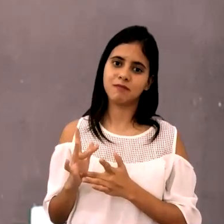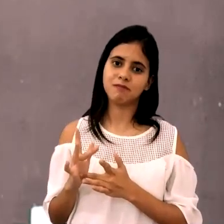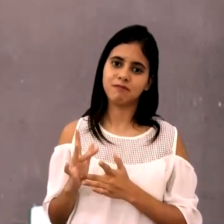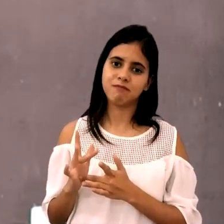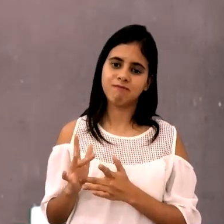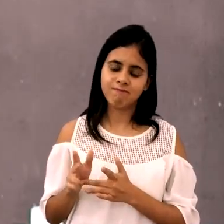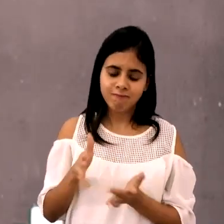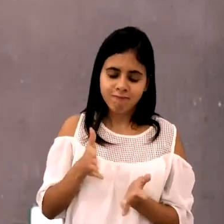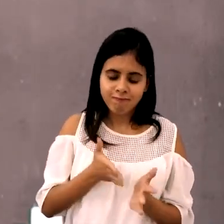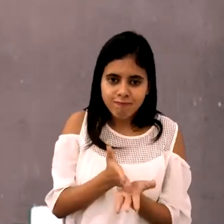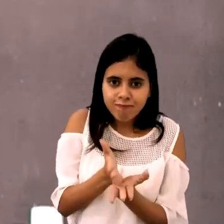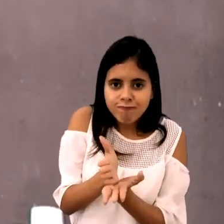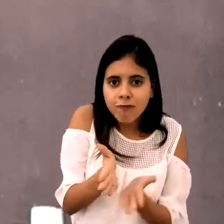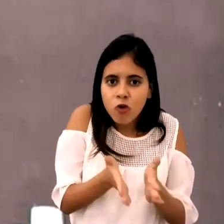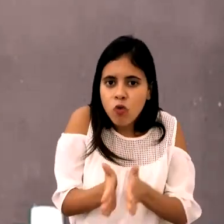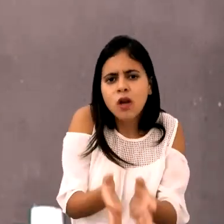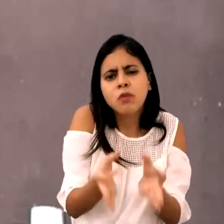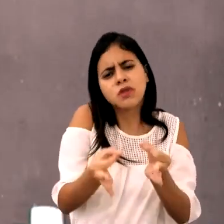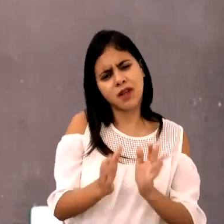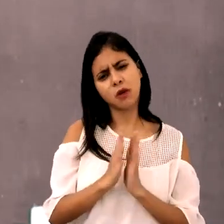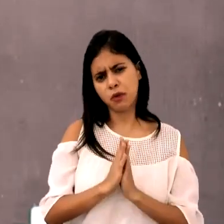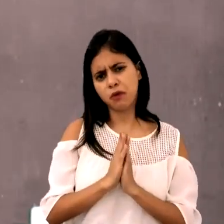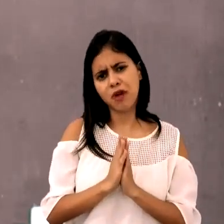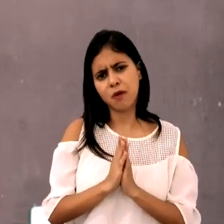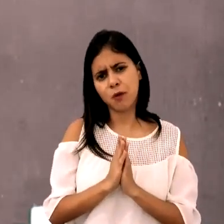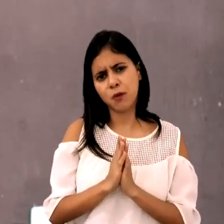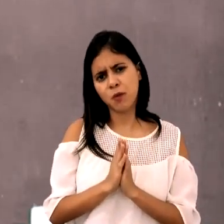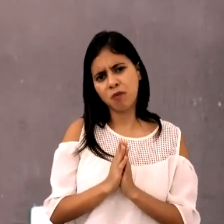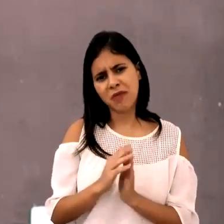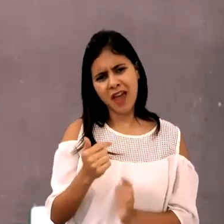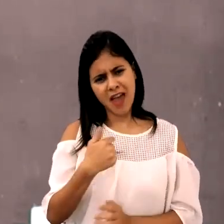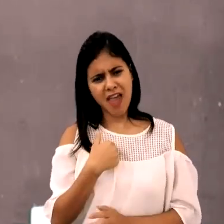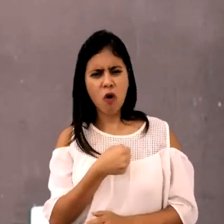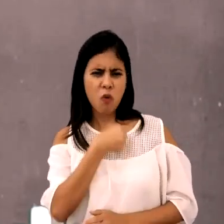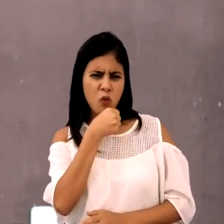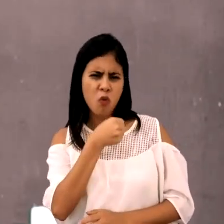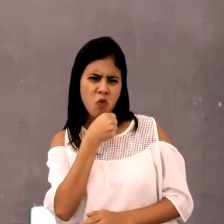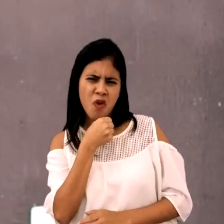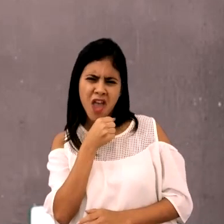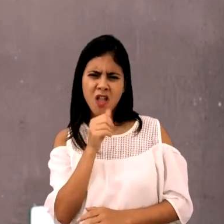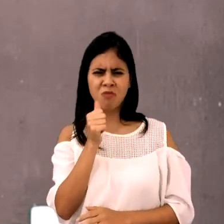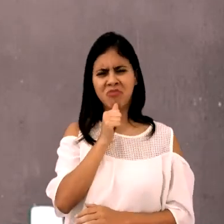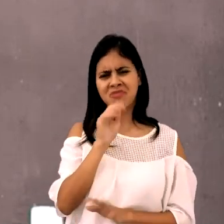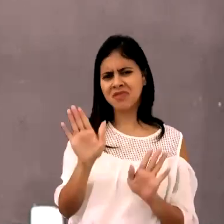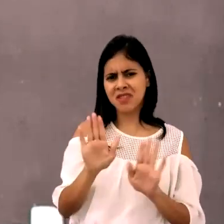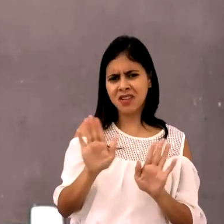Eu ainda não tenho os cabelos brancos aí que talvez você queira respeitar, mas eu tenho uma palavra